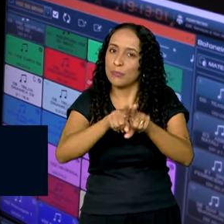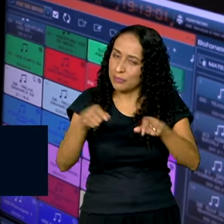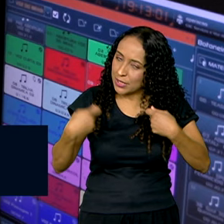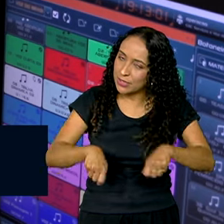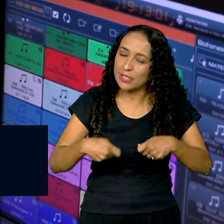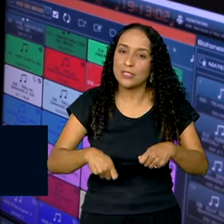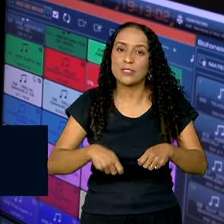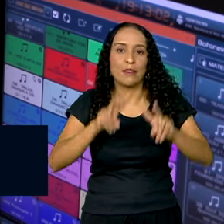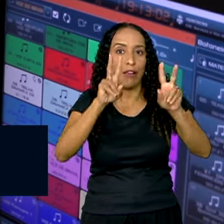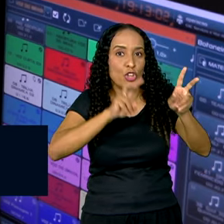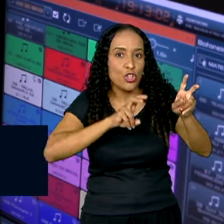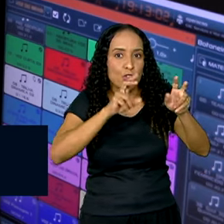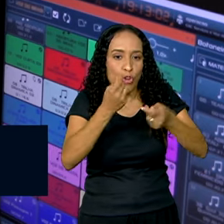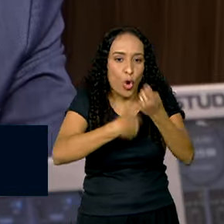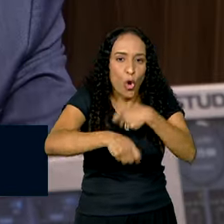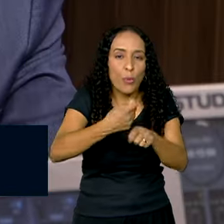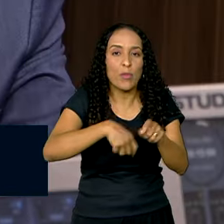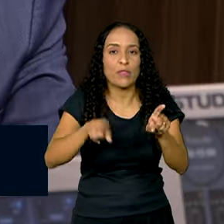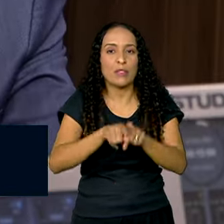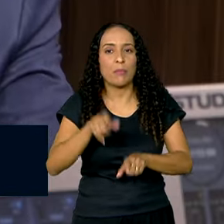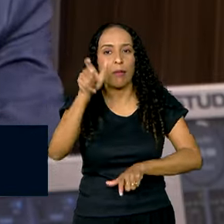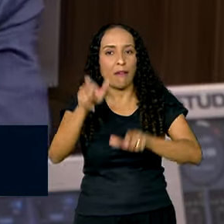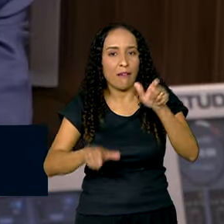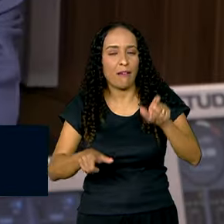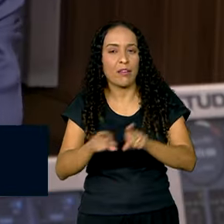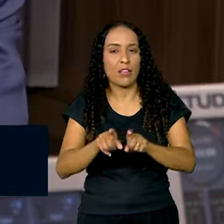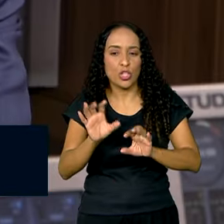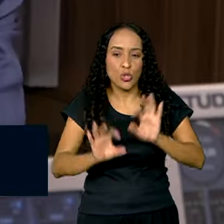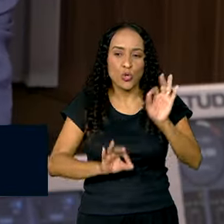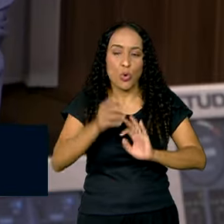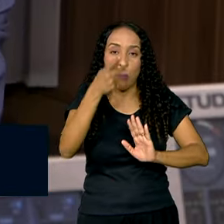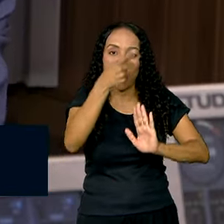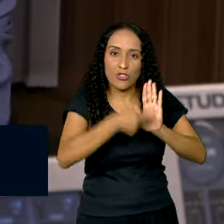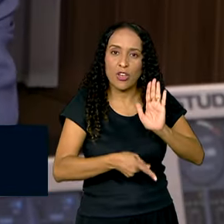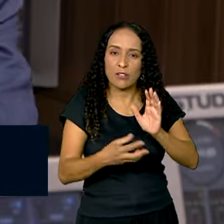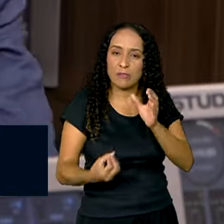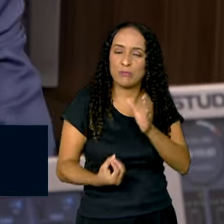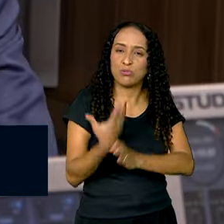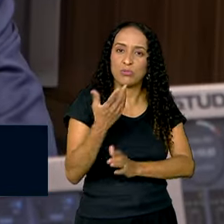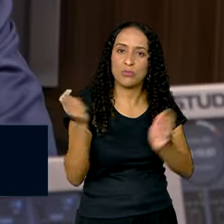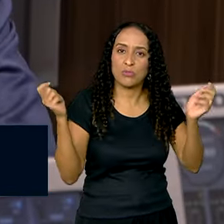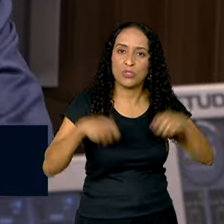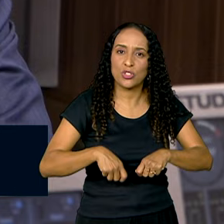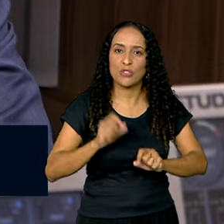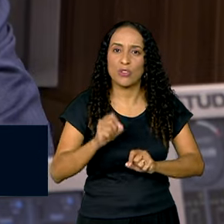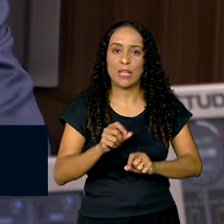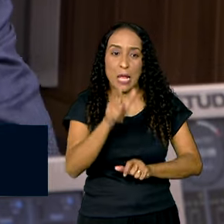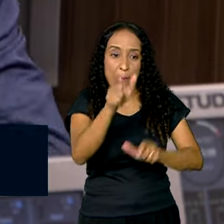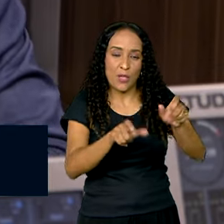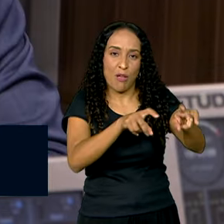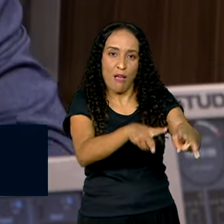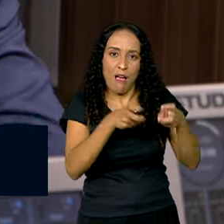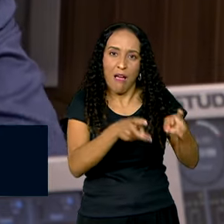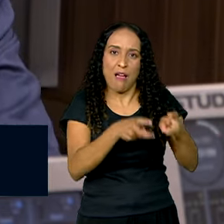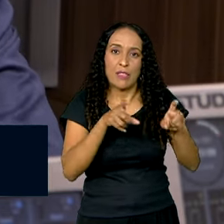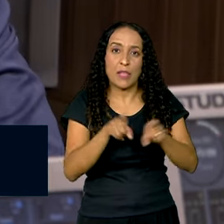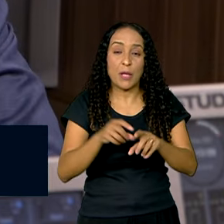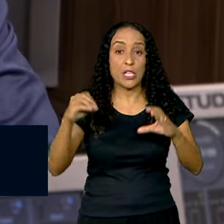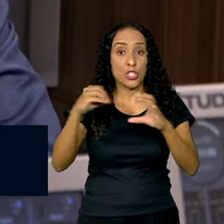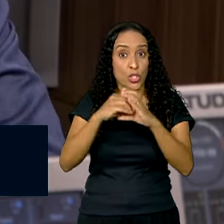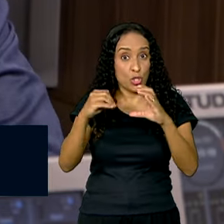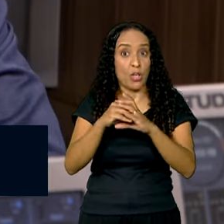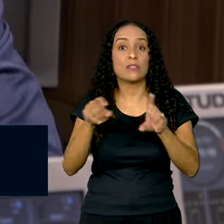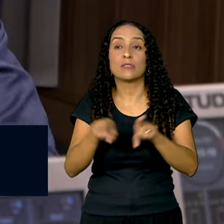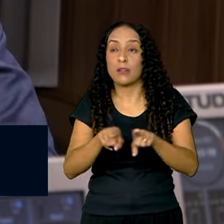bioeconomia tem agente da sócio bioeconomia para montar o projeto para aquele para aquele extrativista e no centro oeste